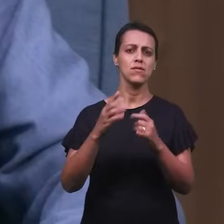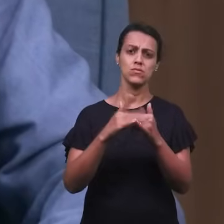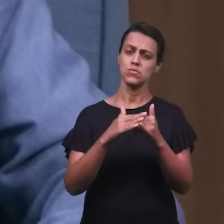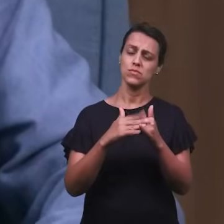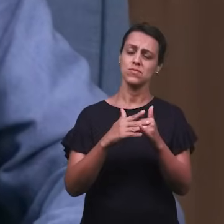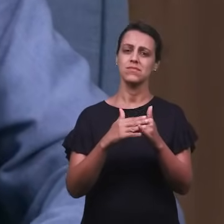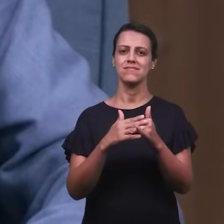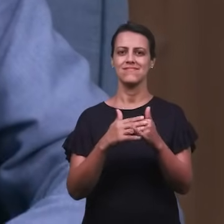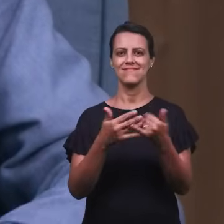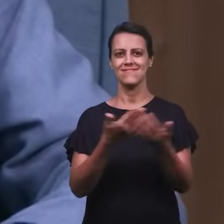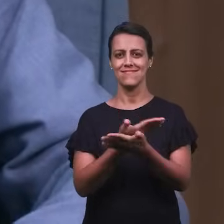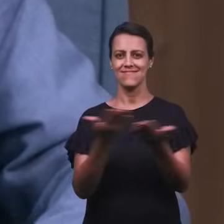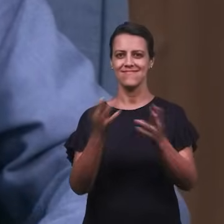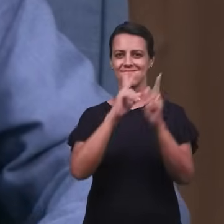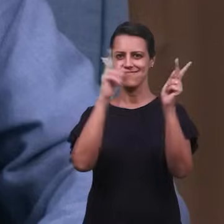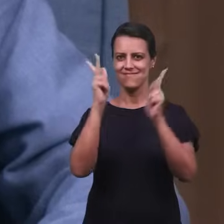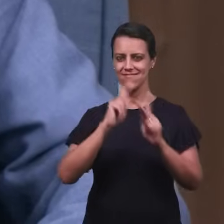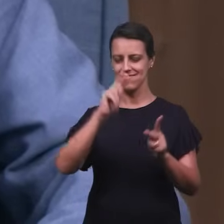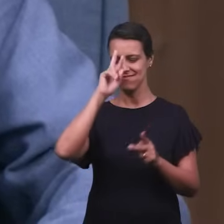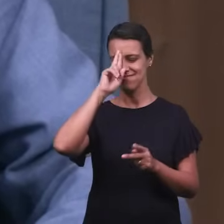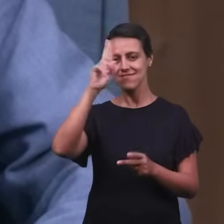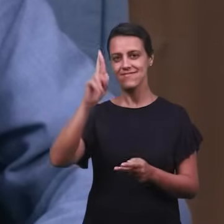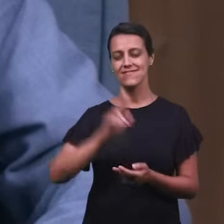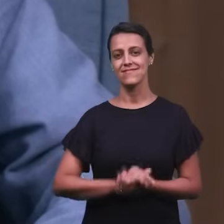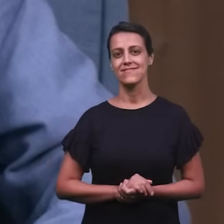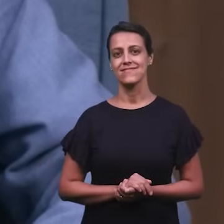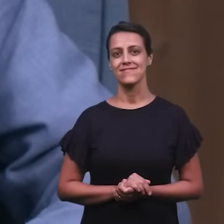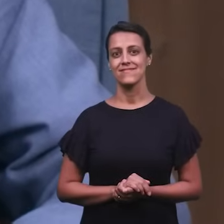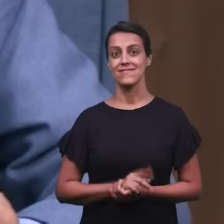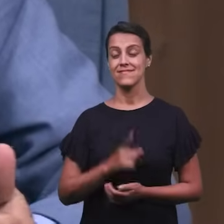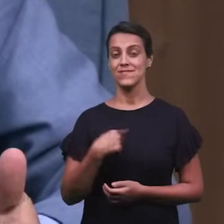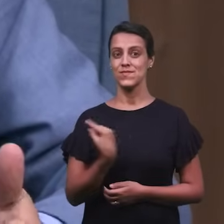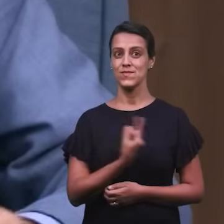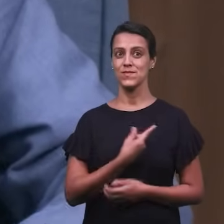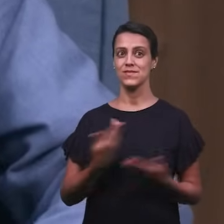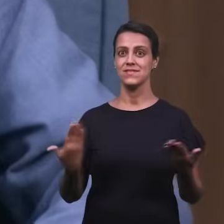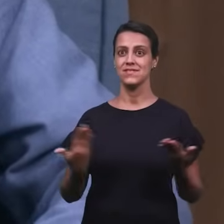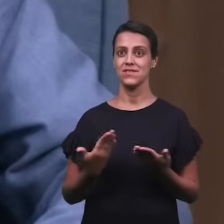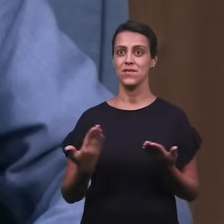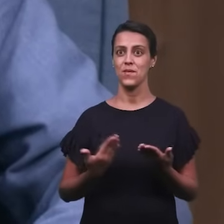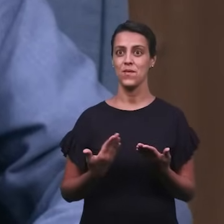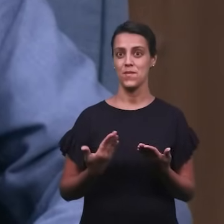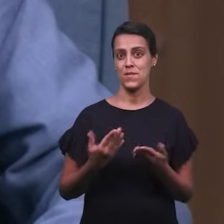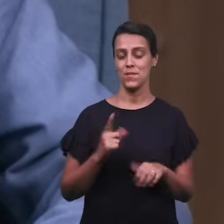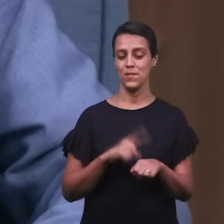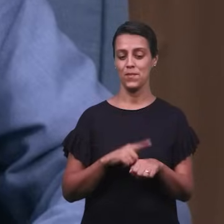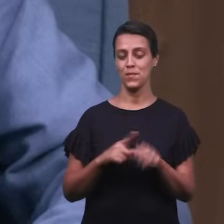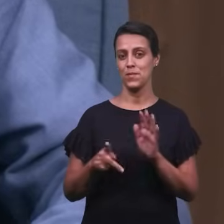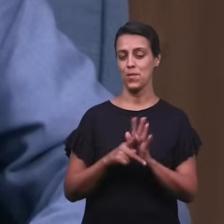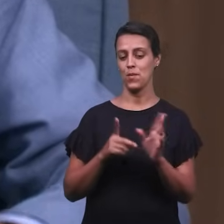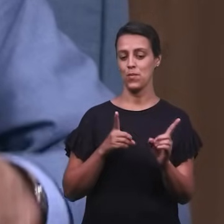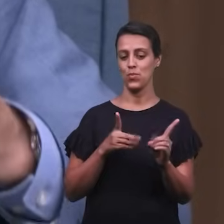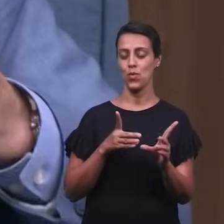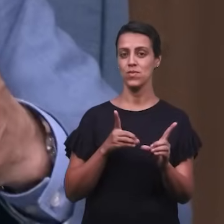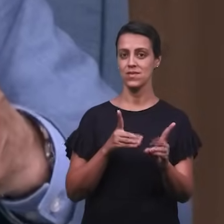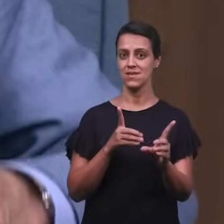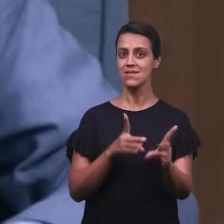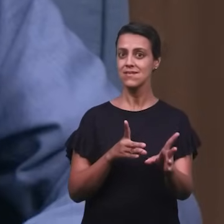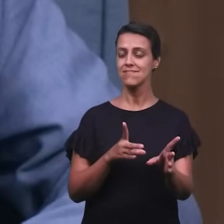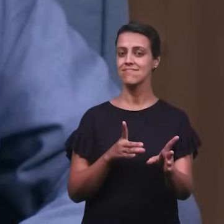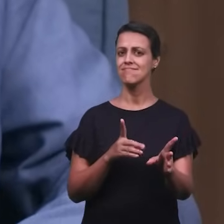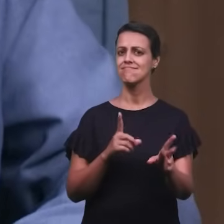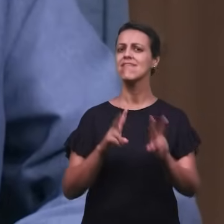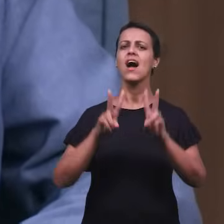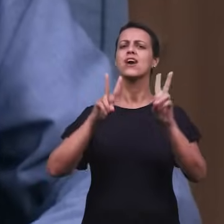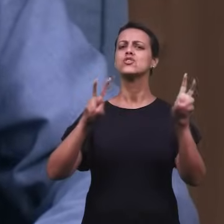YouTube. A todos a paz do Senhor. Nós estamos com mais um momento da doutrina e vamos continuar